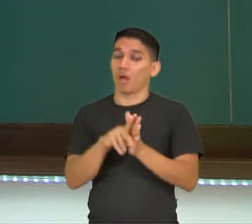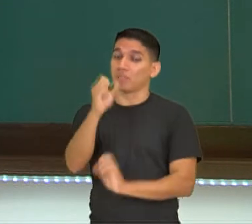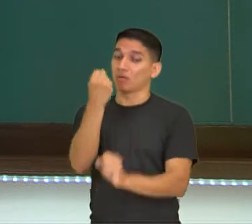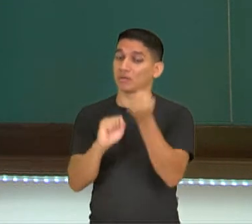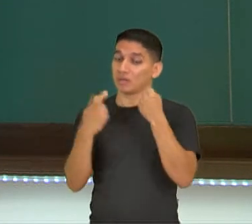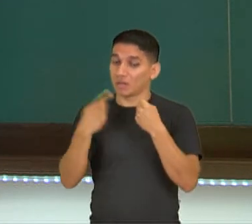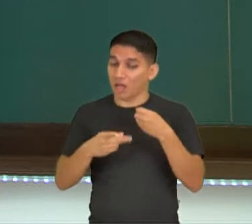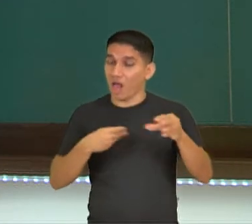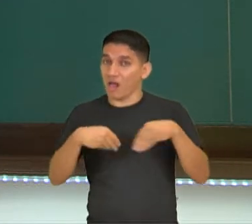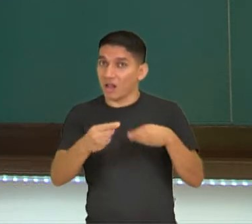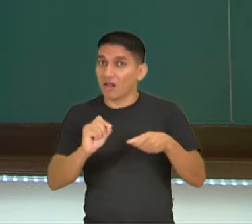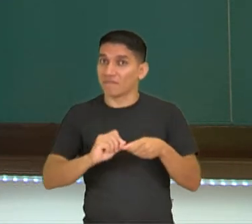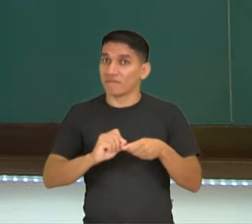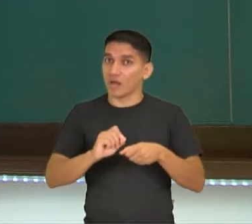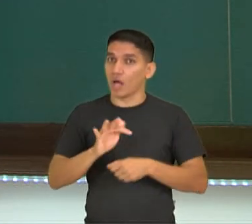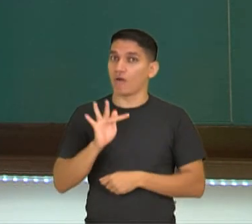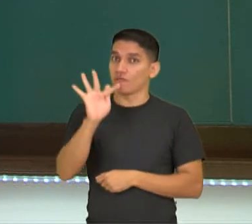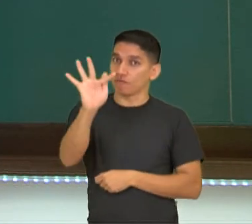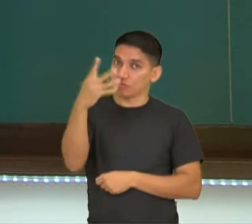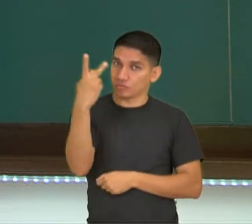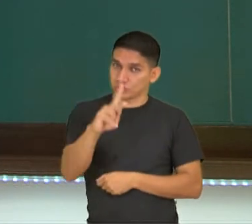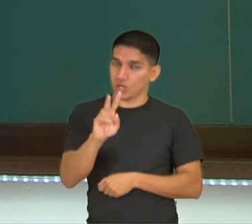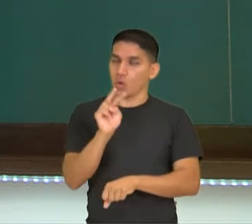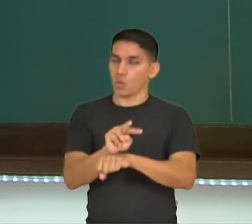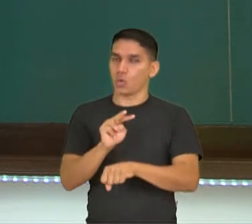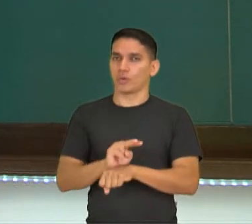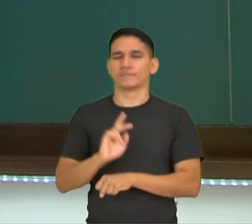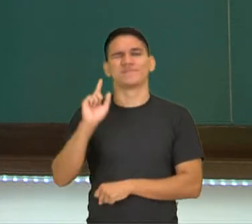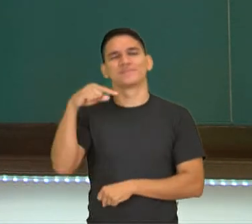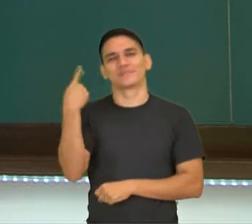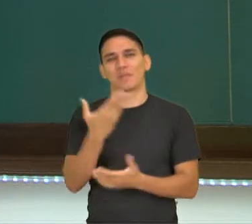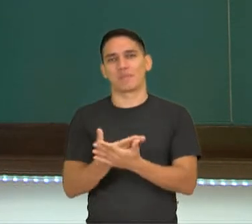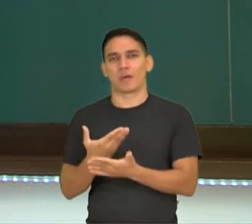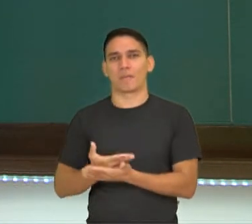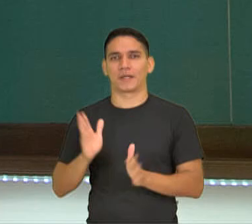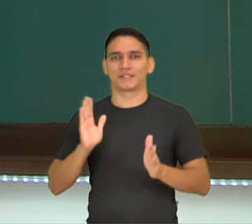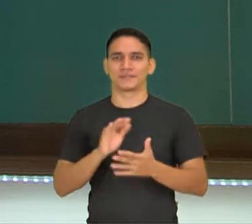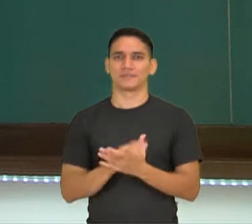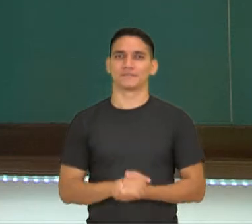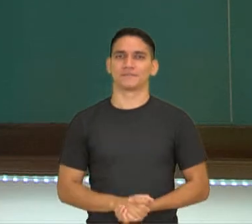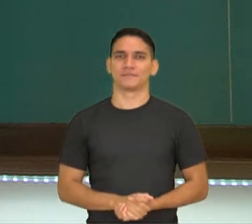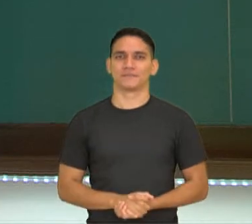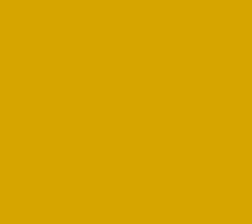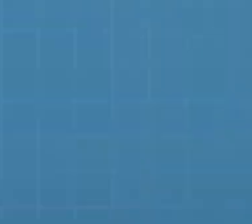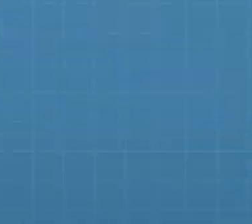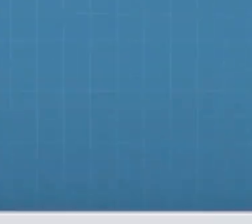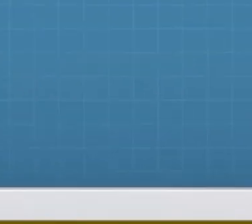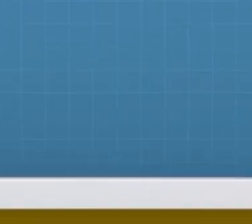bom? Cuide do seu futuro, tá bom? Nós nos vemos na próxima aula e até mais!